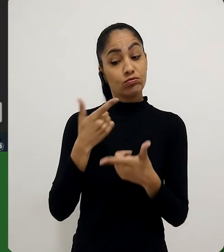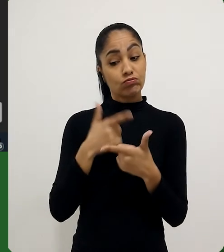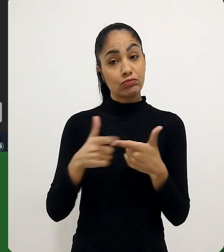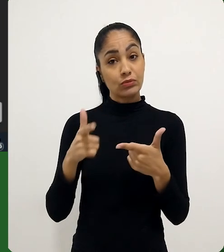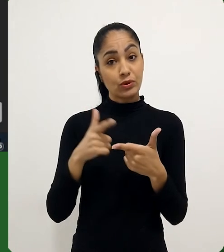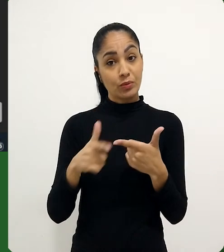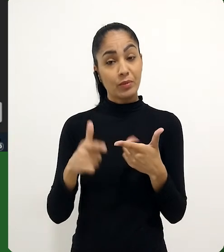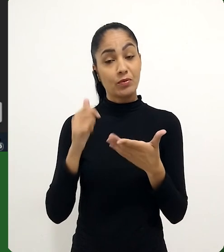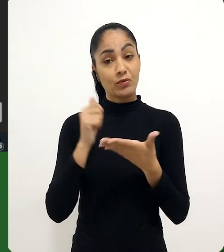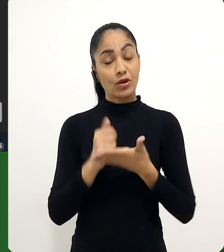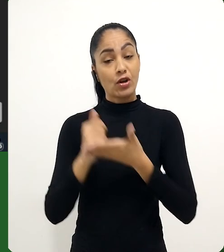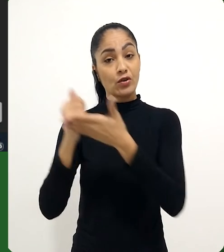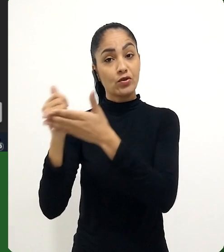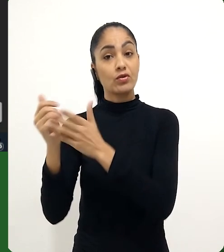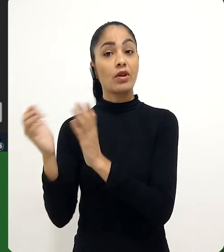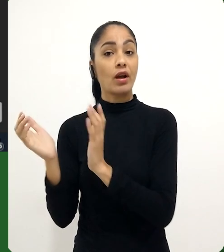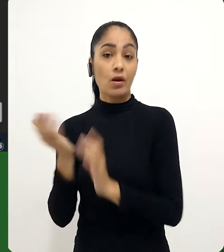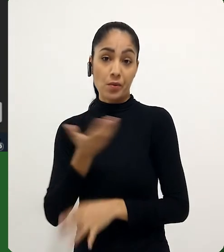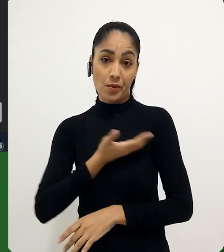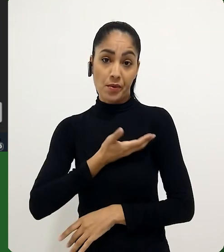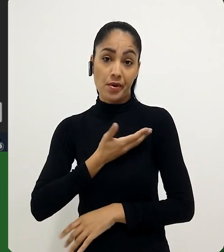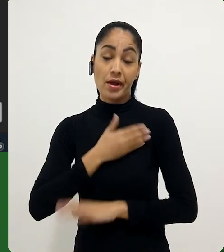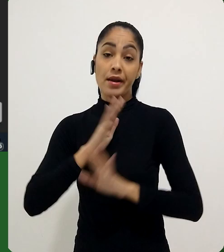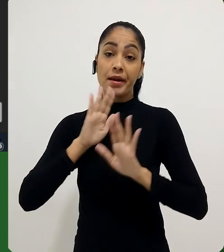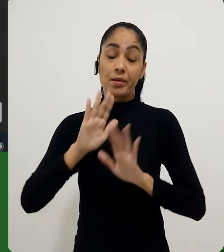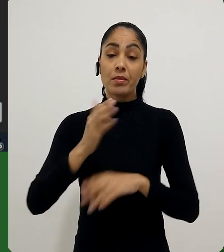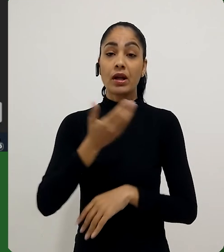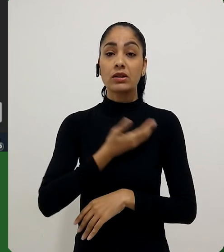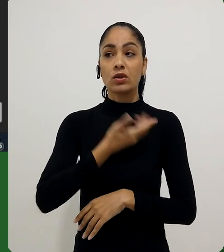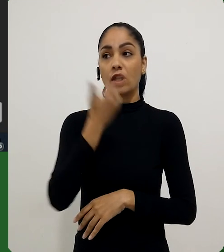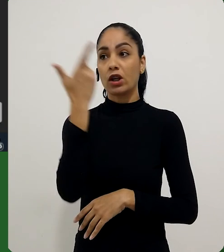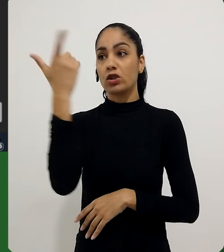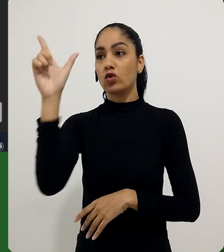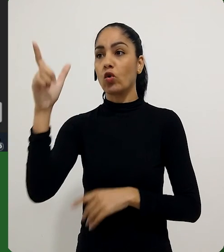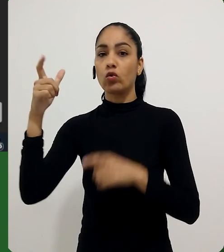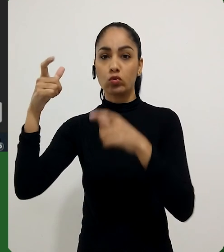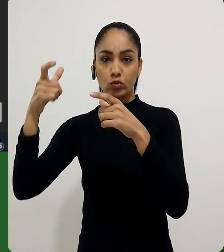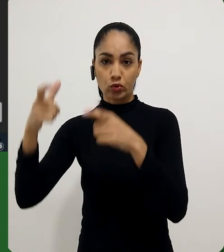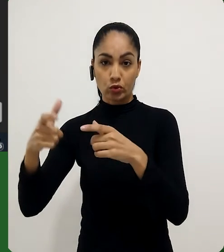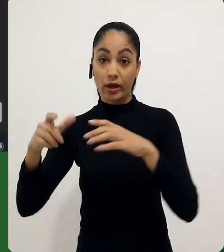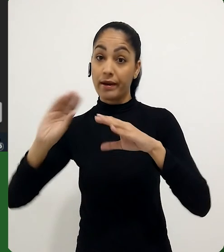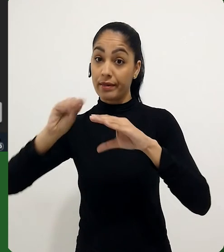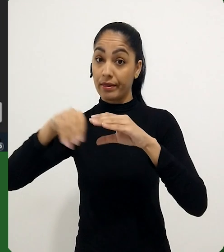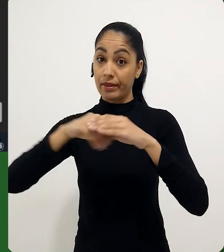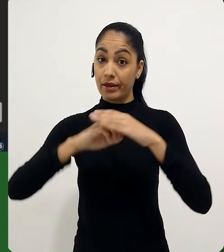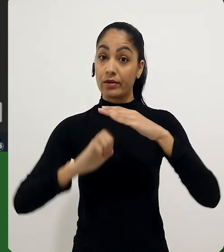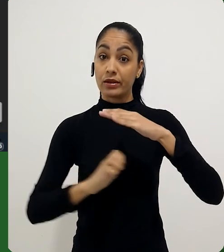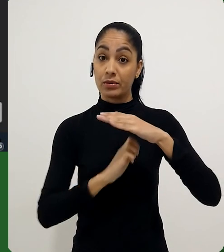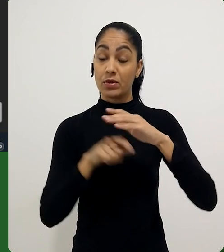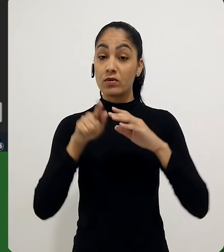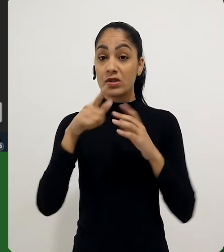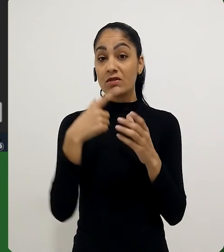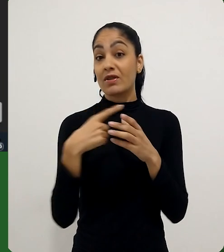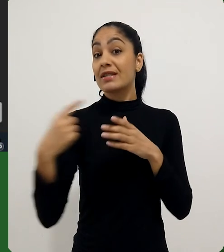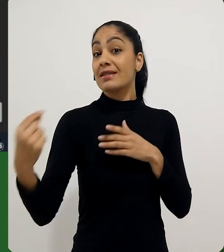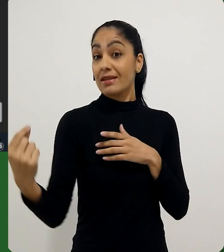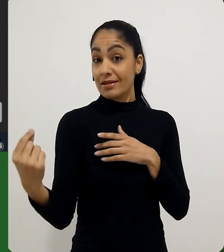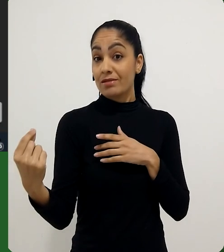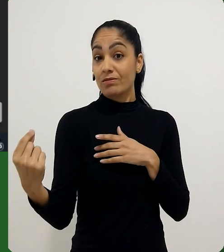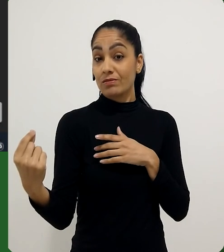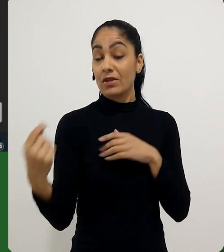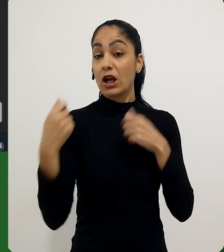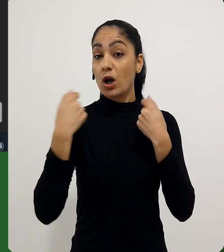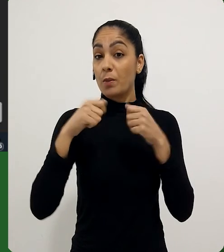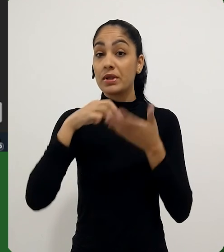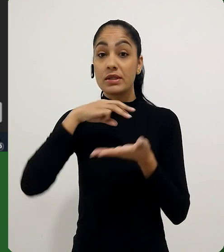que acontece essa situação aí, né? Você vai auxiliar um colega, mas esse colega é de outro setor. E aí você tem que